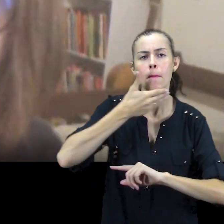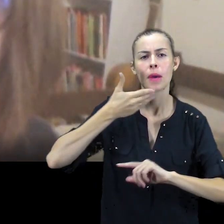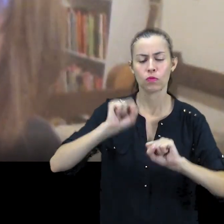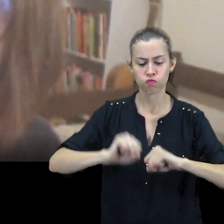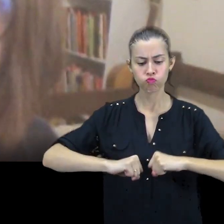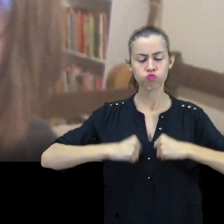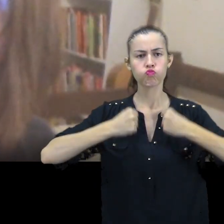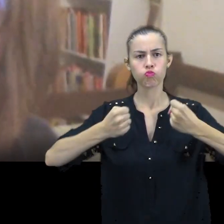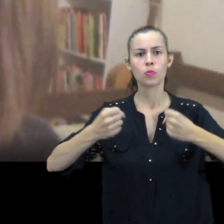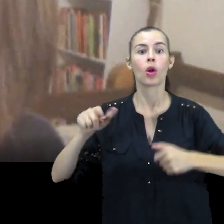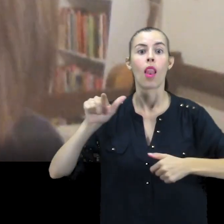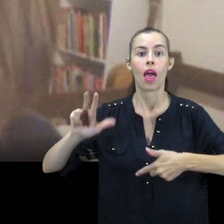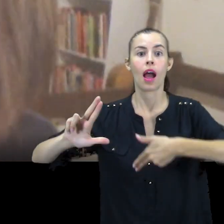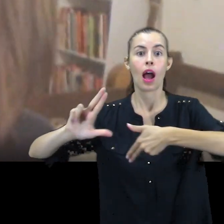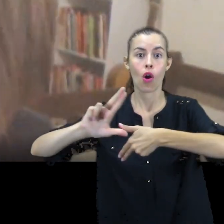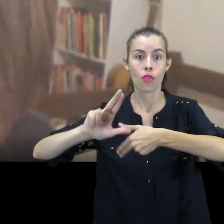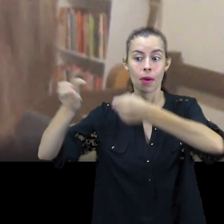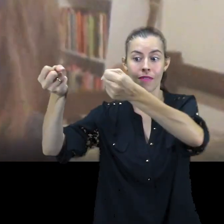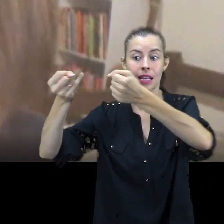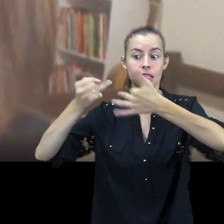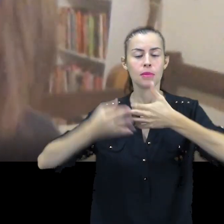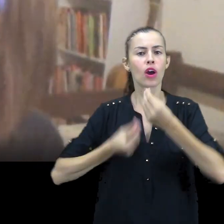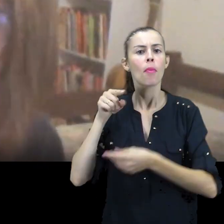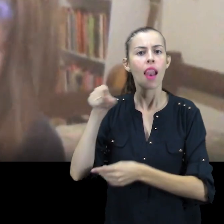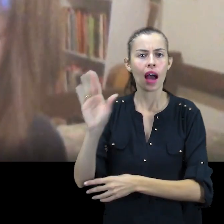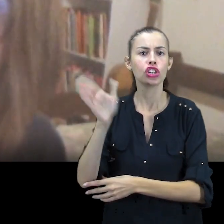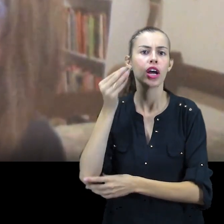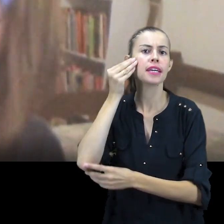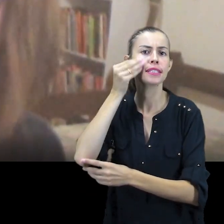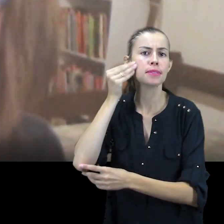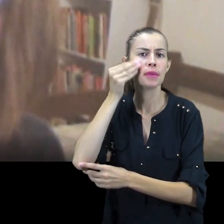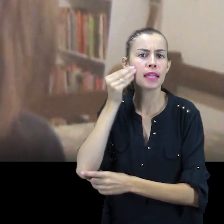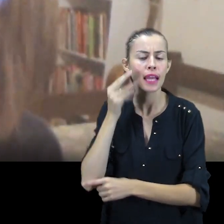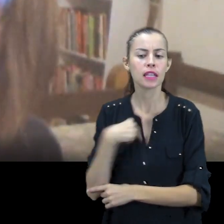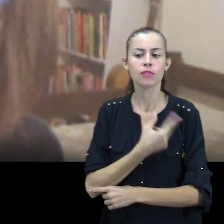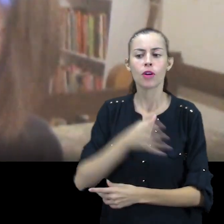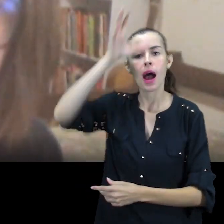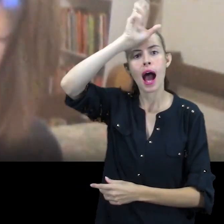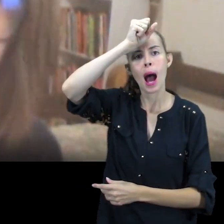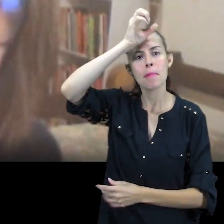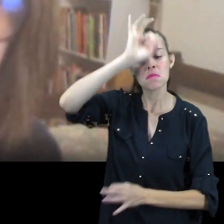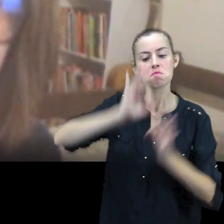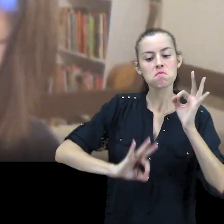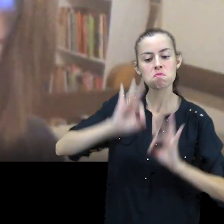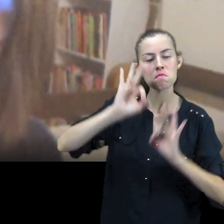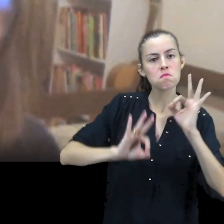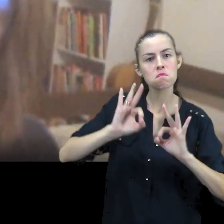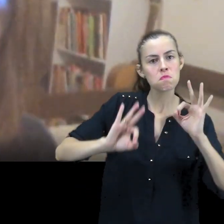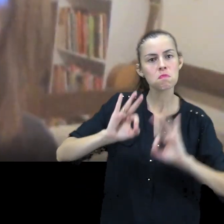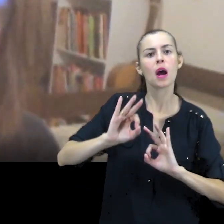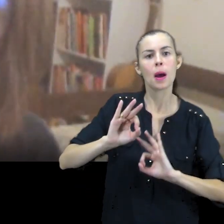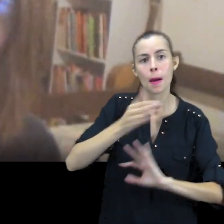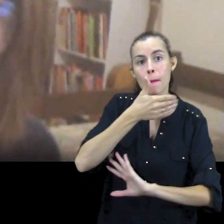nas possibilidades de superação de desafios que a gente talvez nem conheça ainda, mas que, dado o trajeto da UFBA,